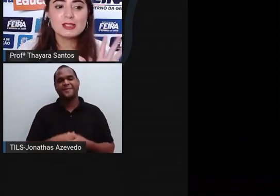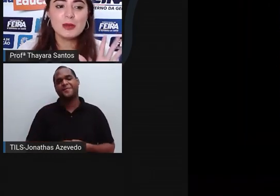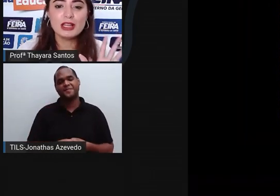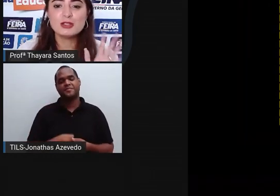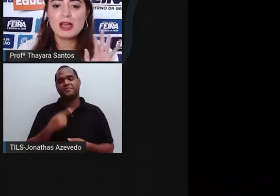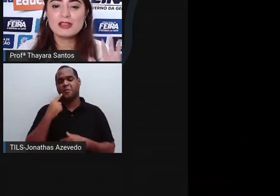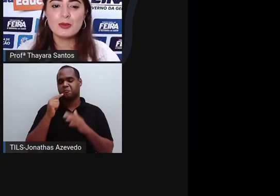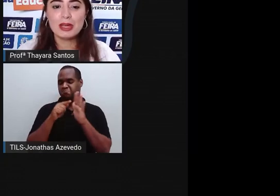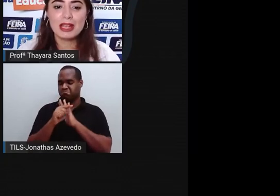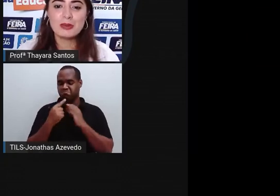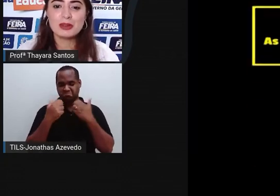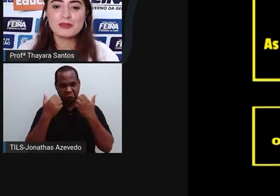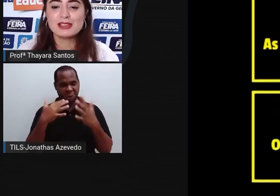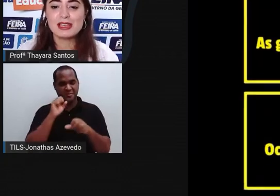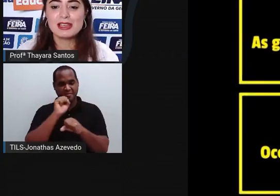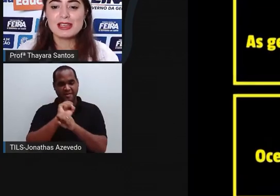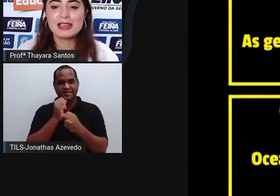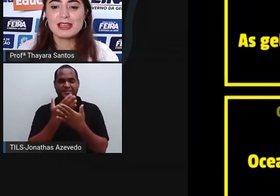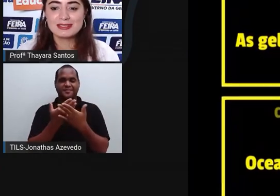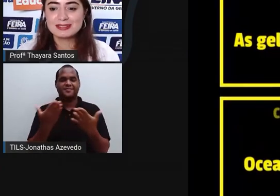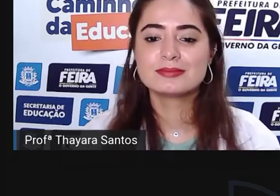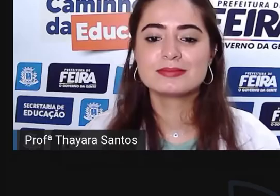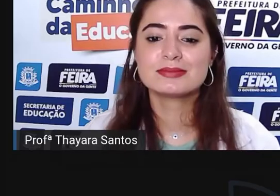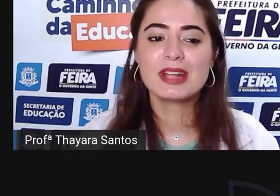Mas já deu spoiler demais. Vou parar aqui para vocês.